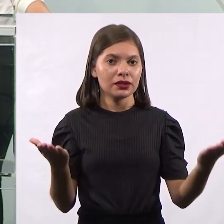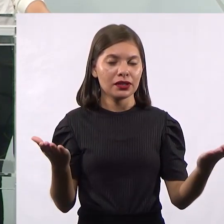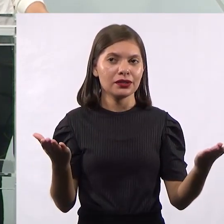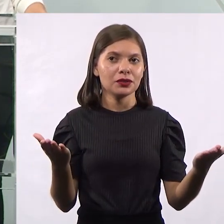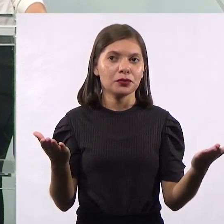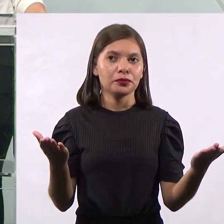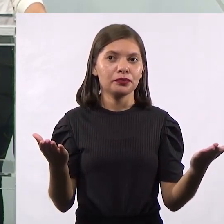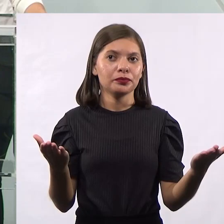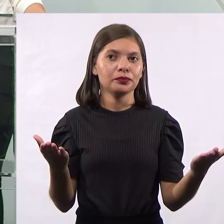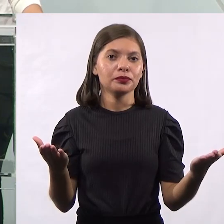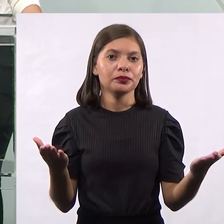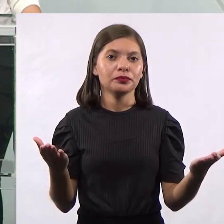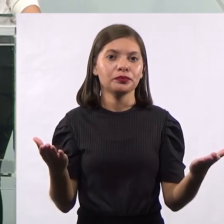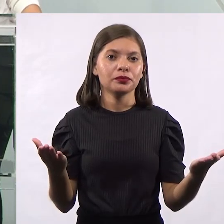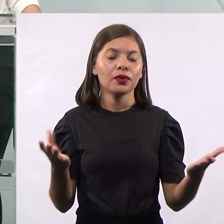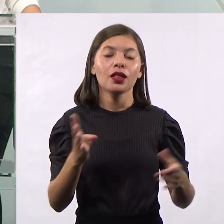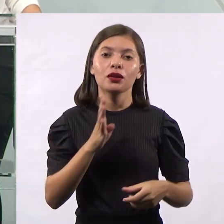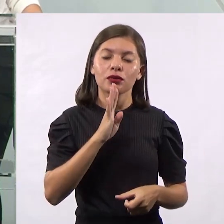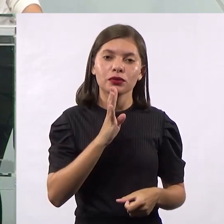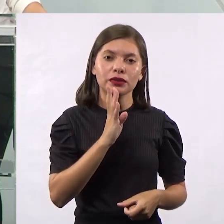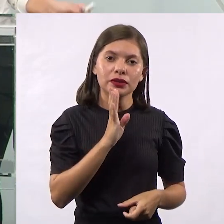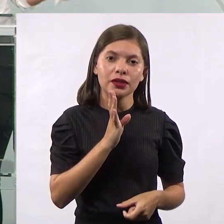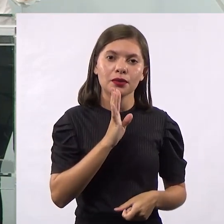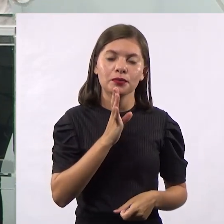deixar para vocês